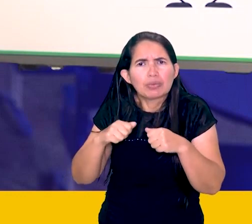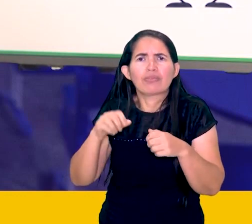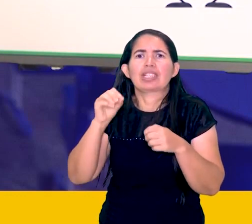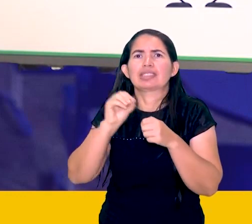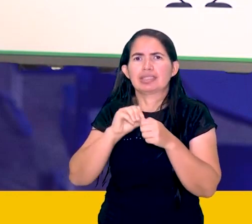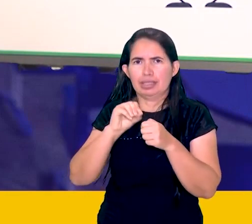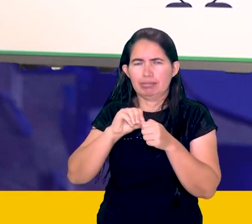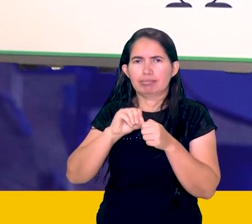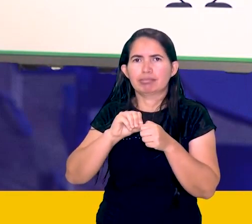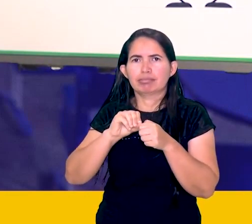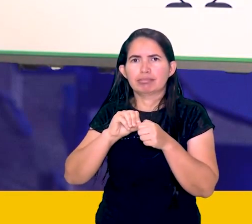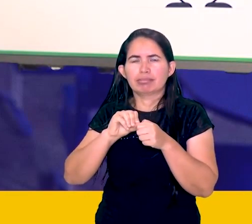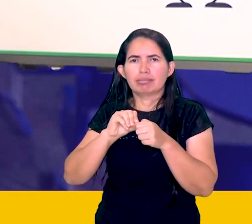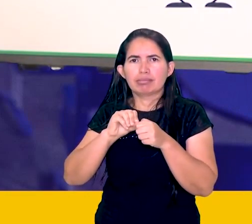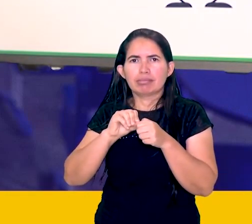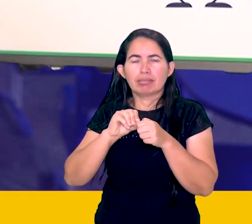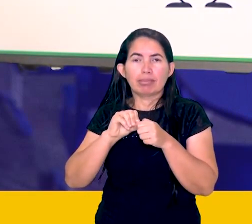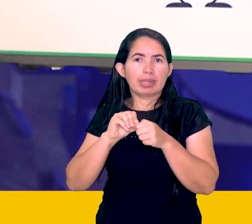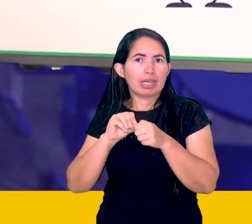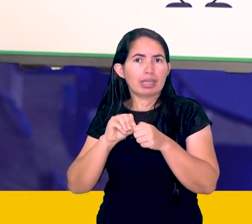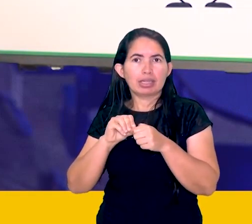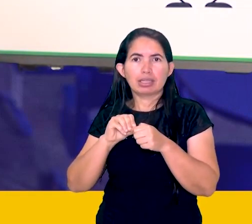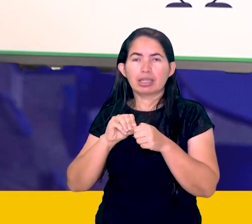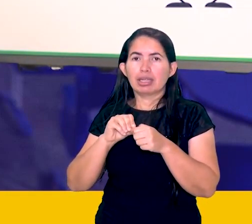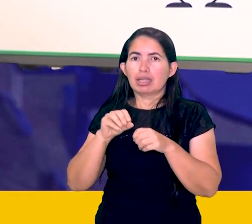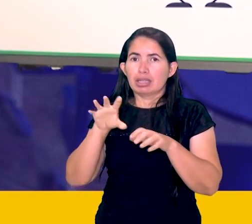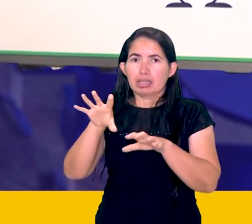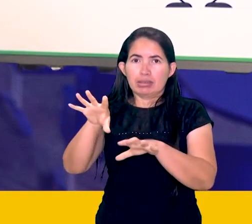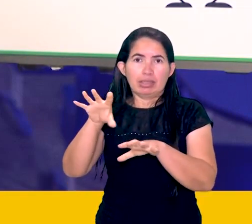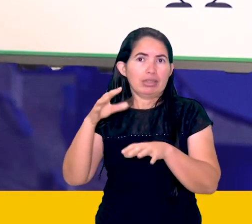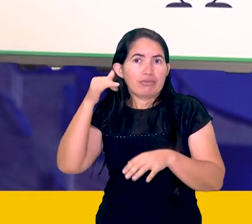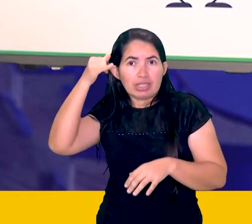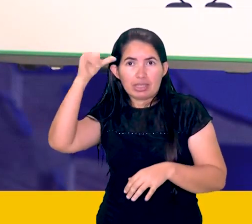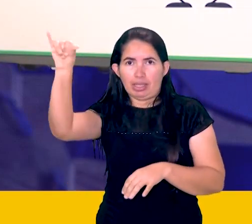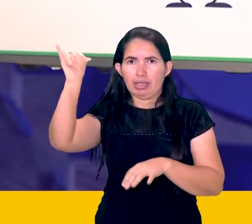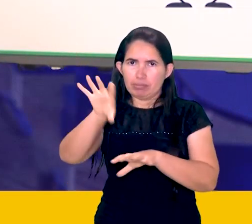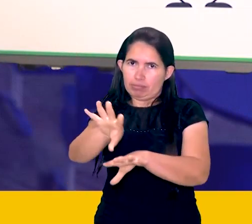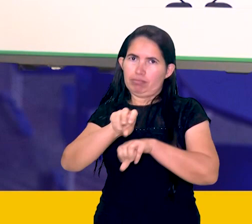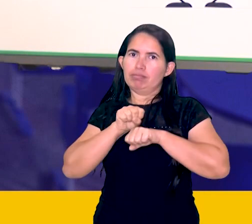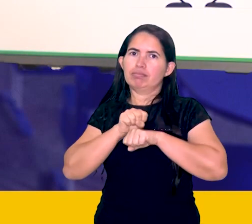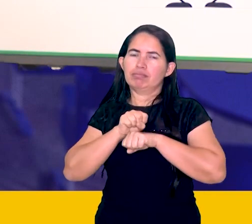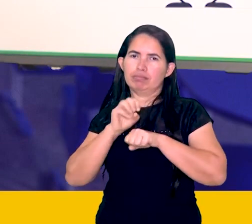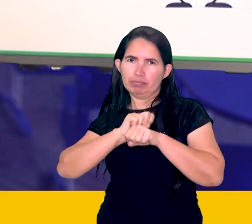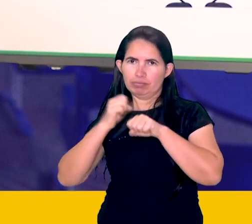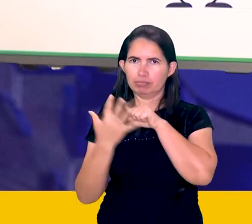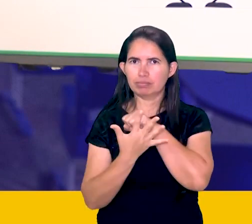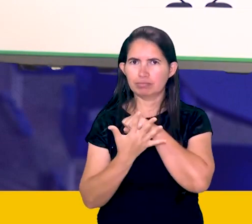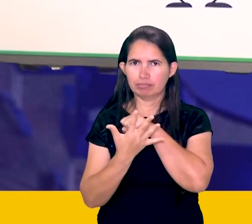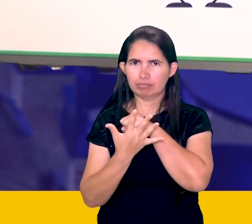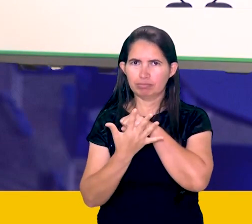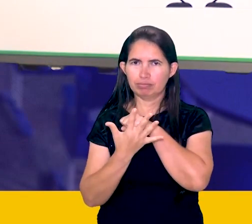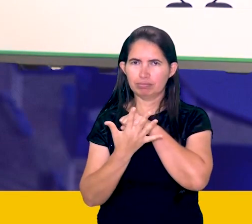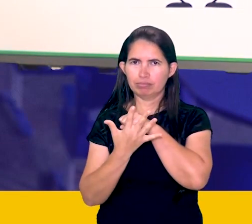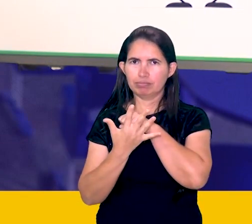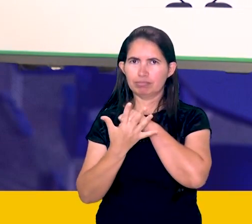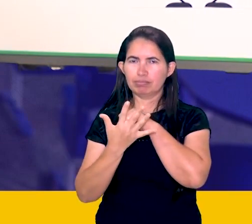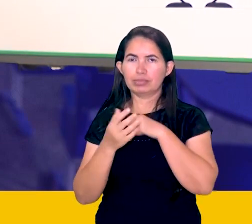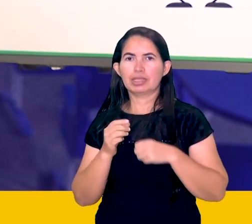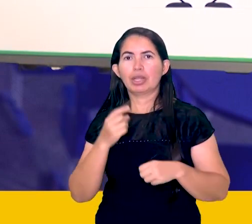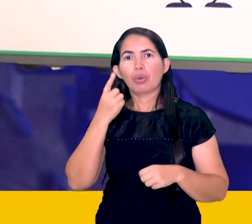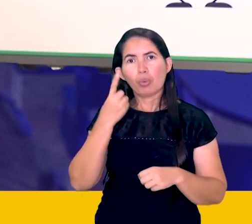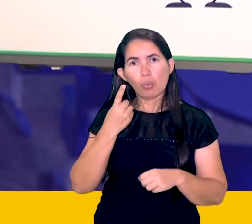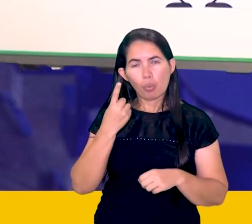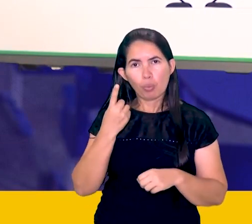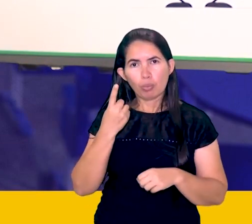fazer, né, para não, de forma alguma, pegar esse vírus? Vamos para uma